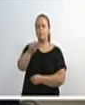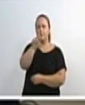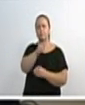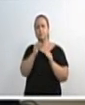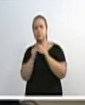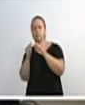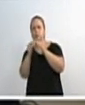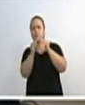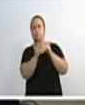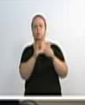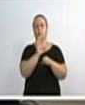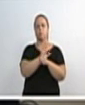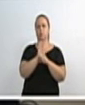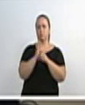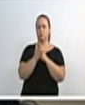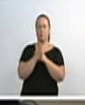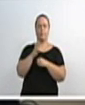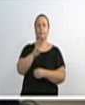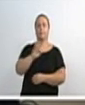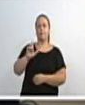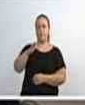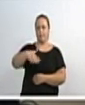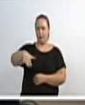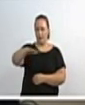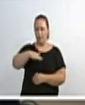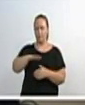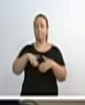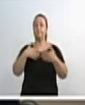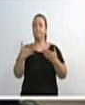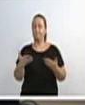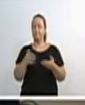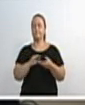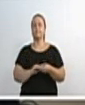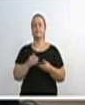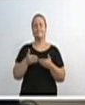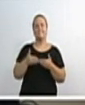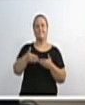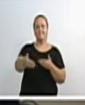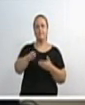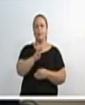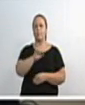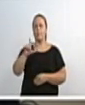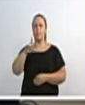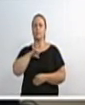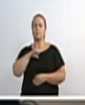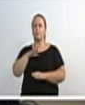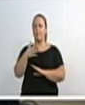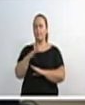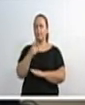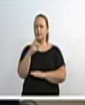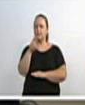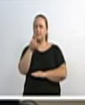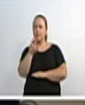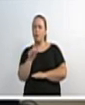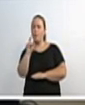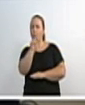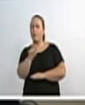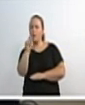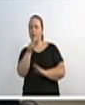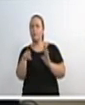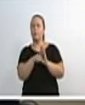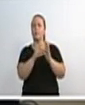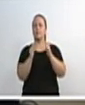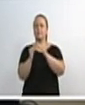nosso município. Qual é a justificativa? Atualmente, em Blumenau, temos quase 150 associações de